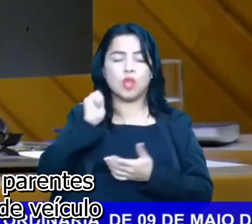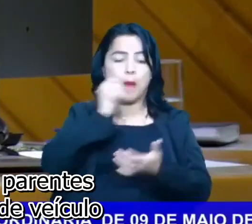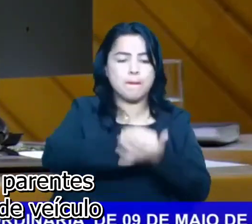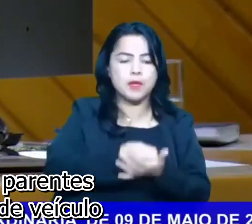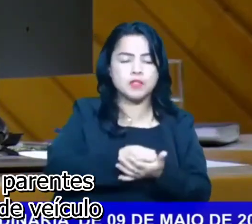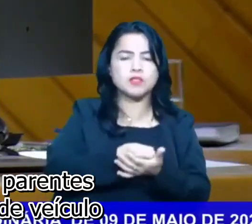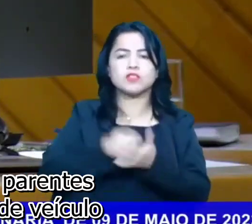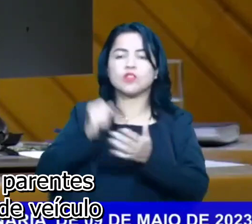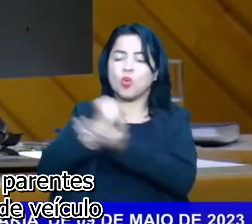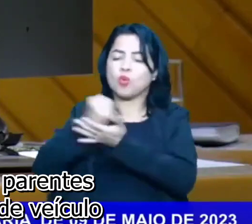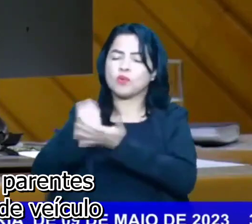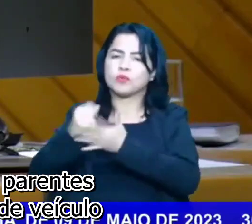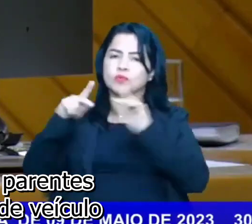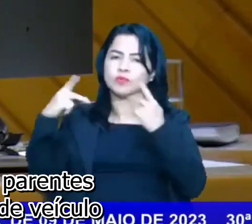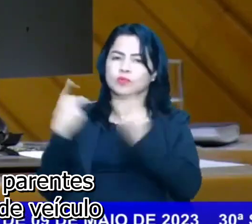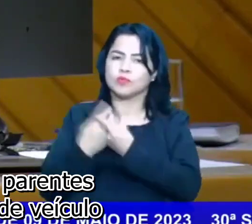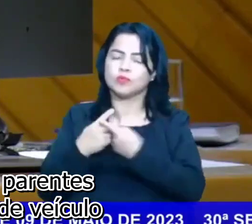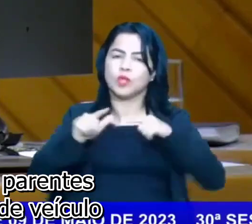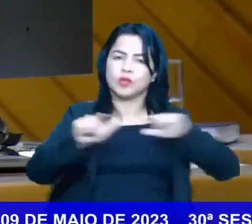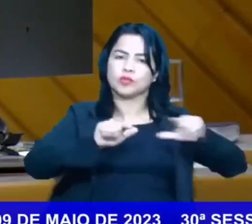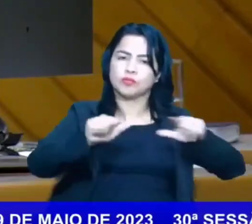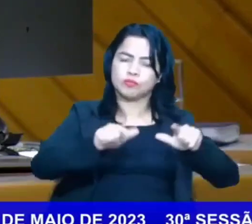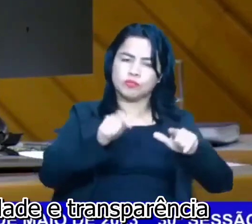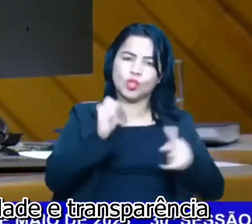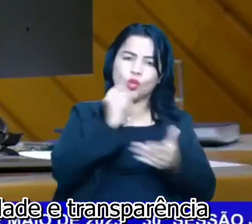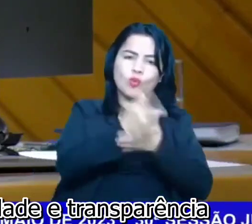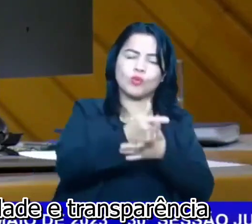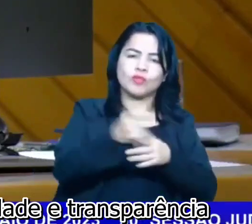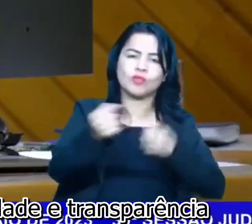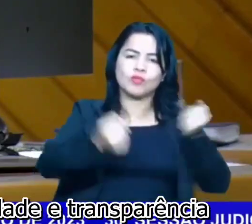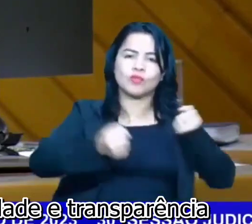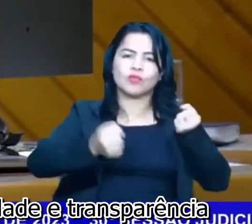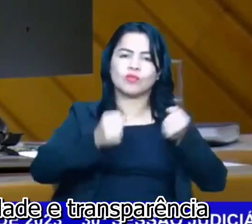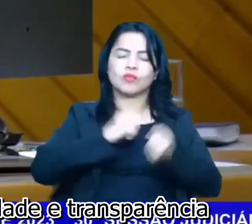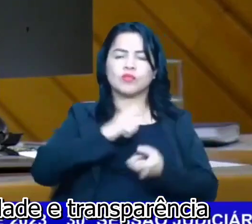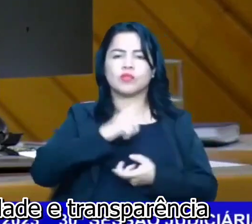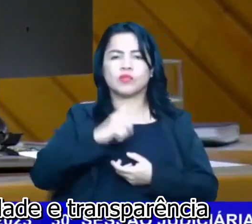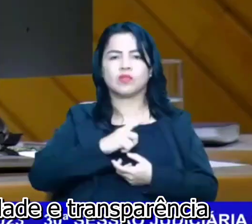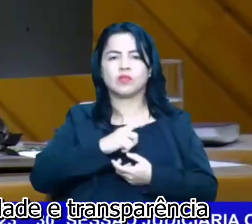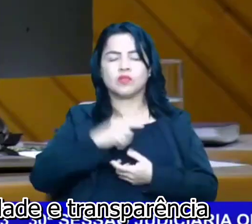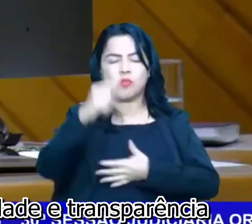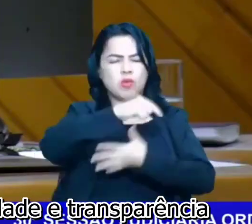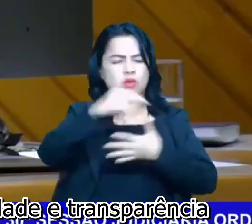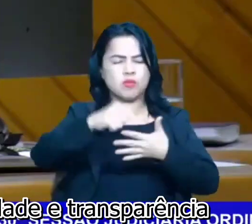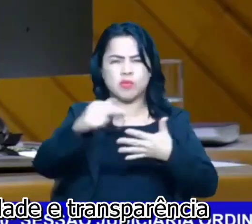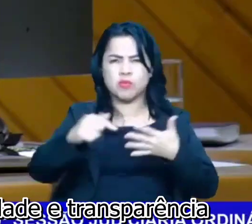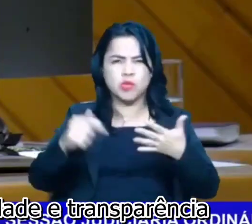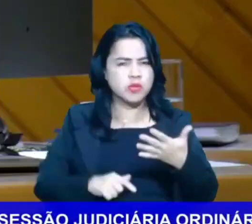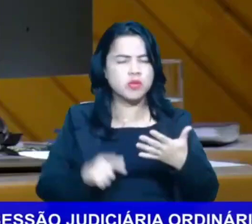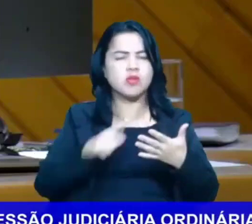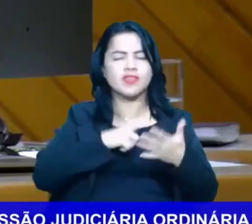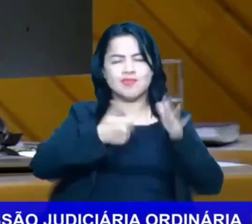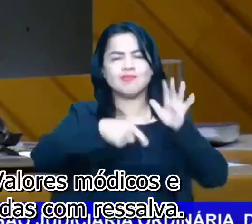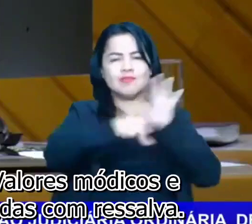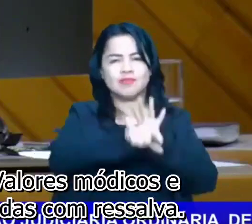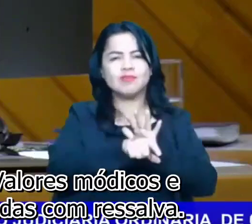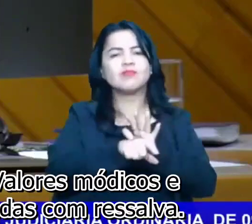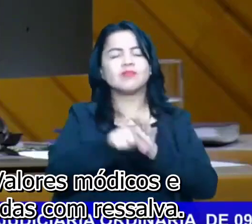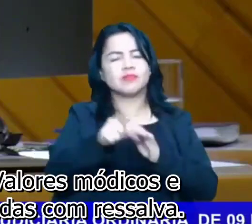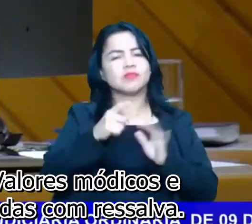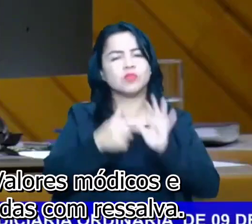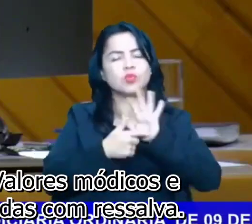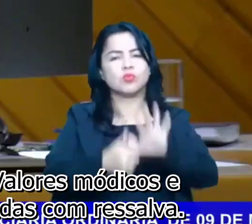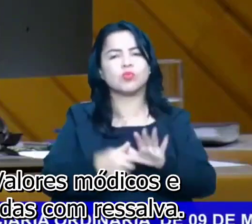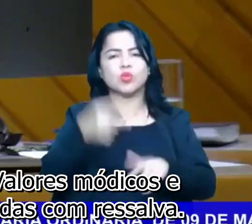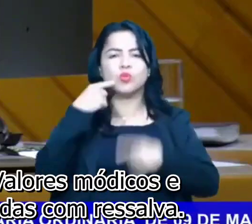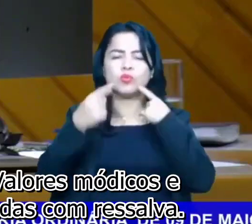do candidato, prestação de serviços e locação de veículo, alegada ofensa aos princípios de impessoalidade, moralidade e transparência, discussão